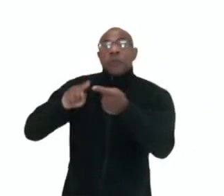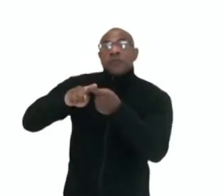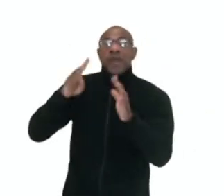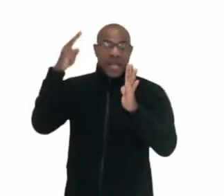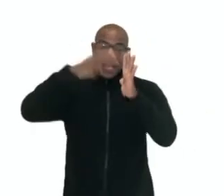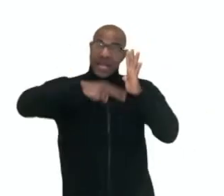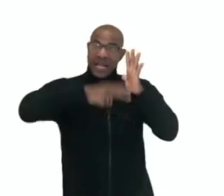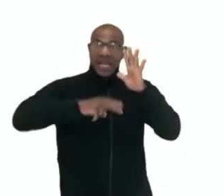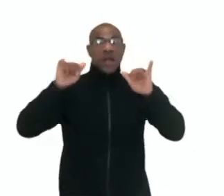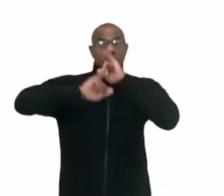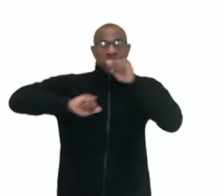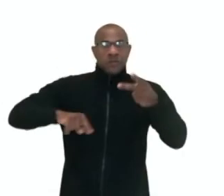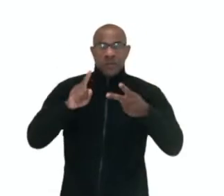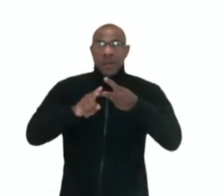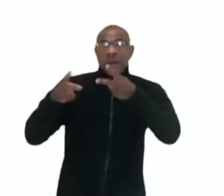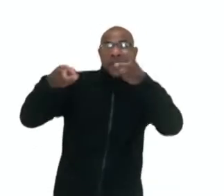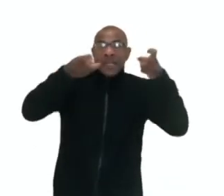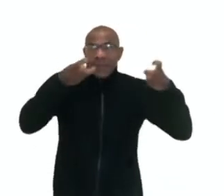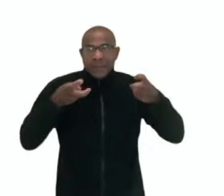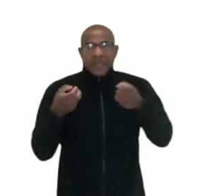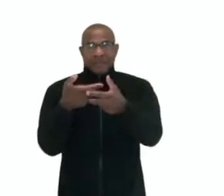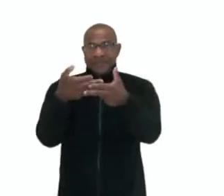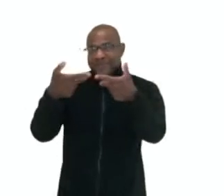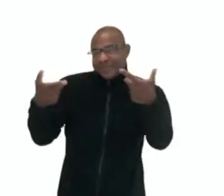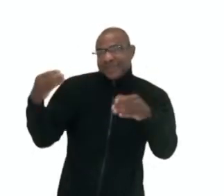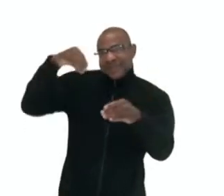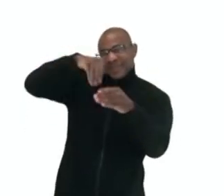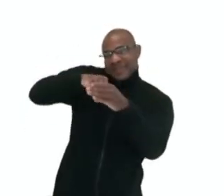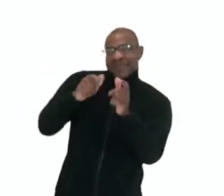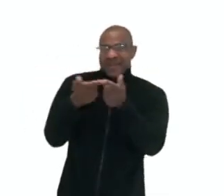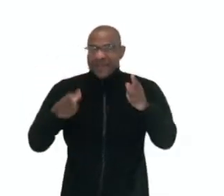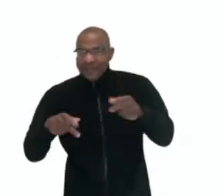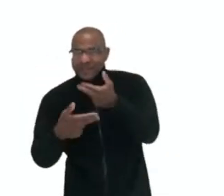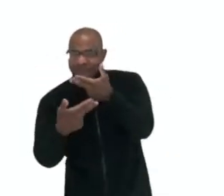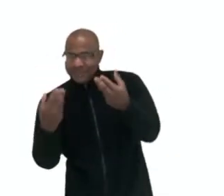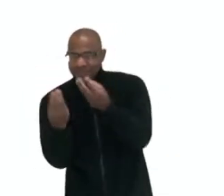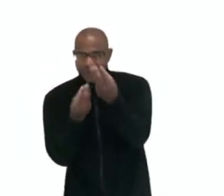notícia, identificando seus elementos constitutivos e finalidade.